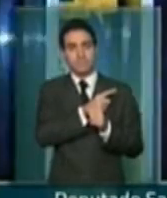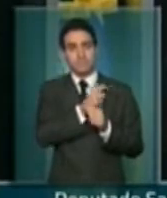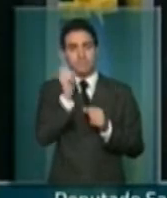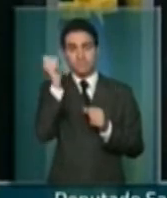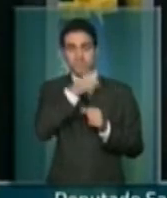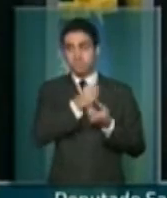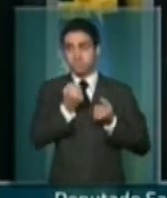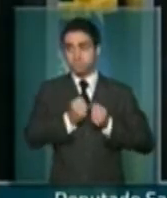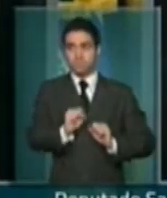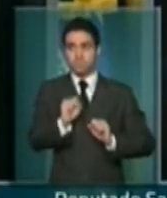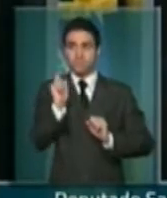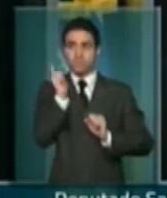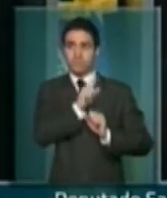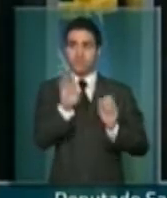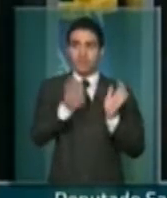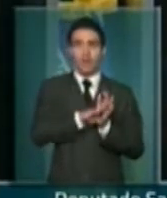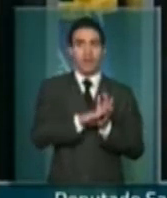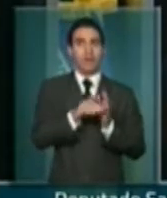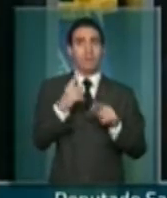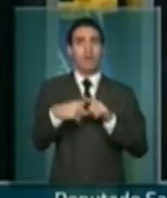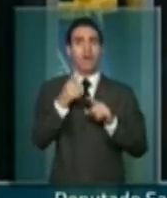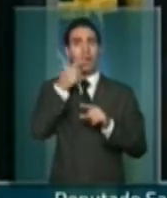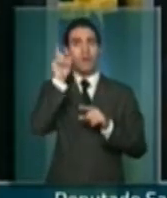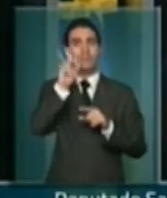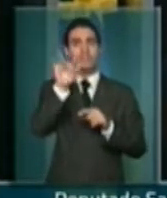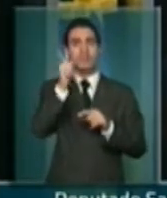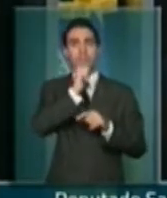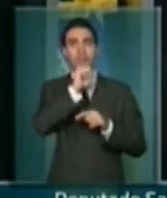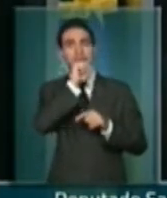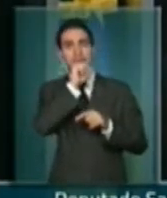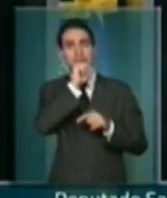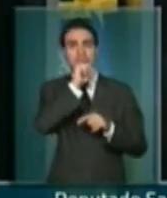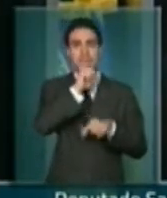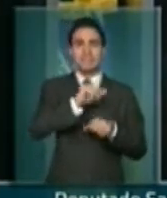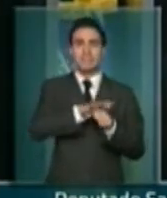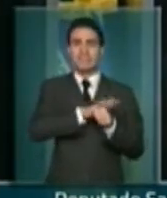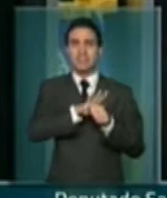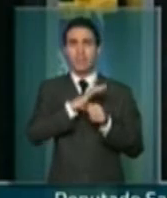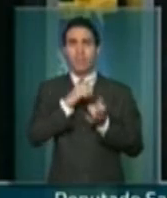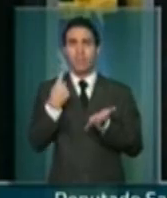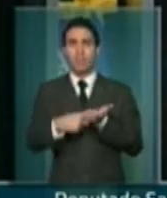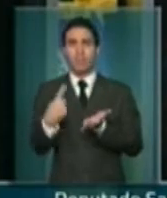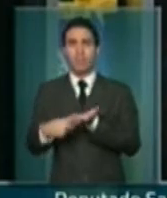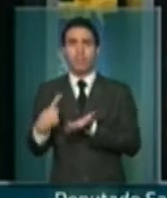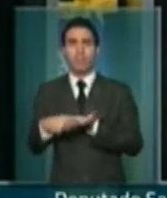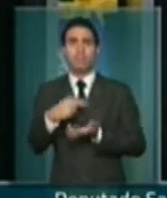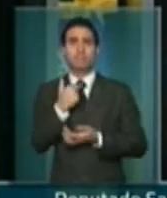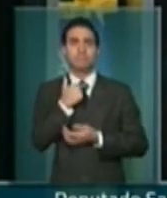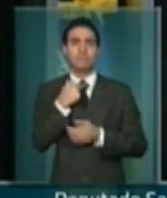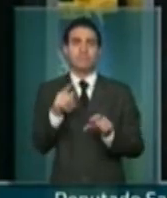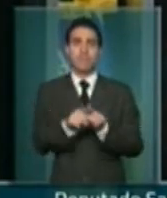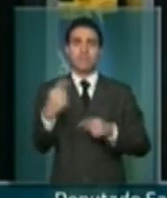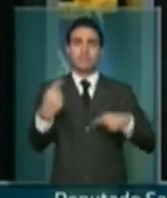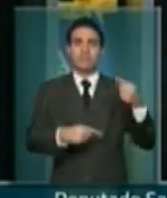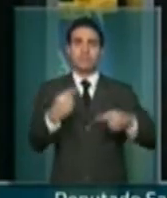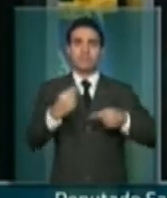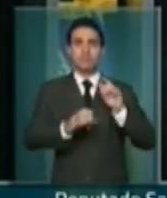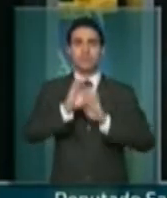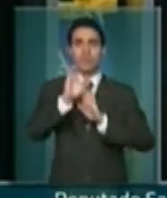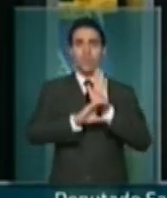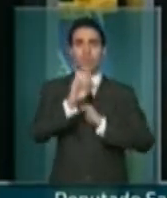hoje. Era dia das mães, estava cheio de compromissos e ainda discutindo o Código